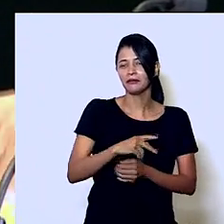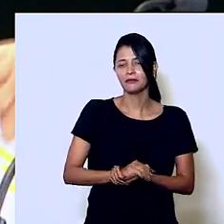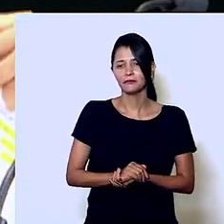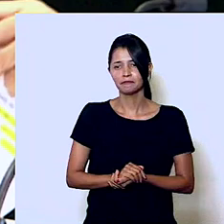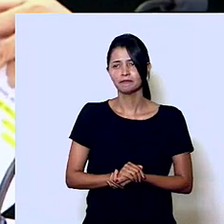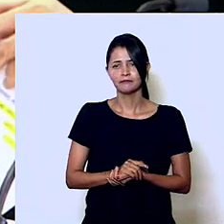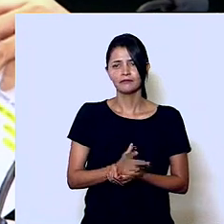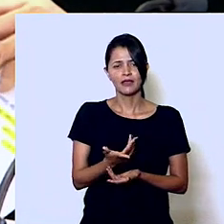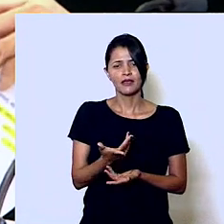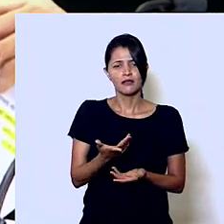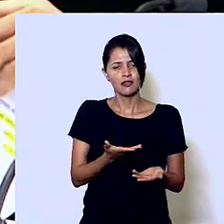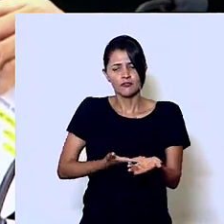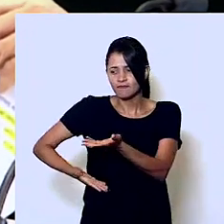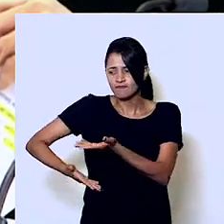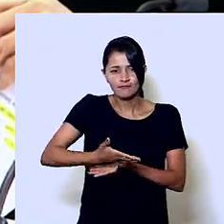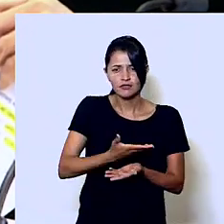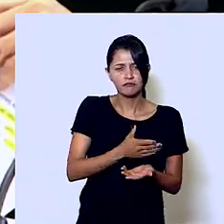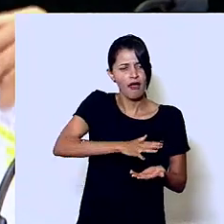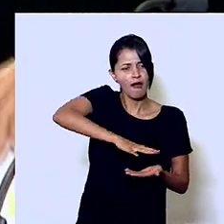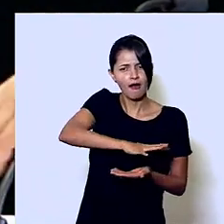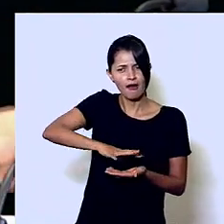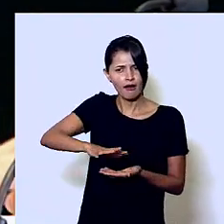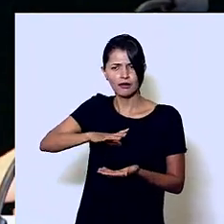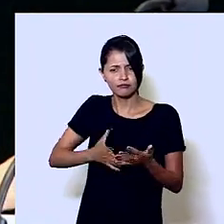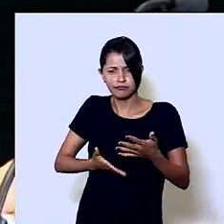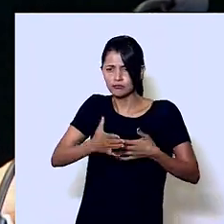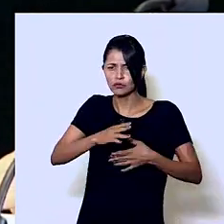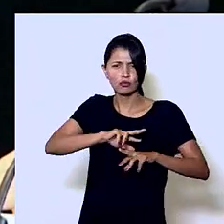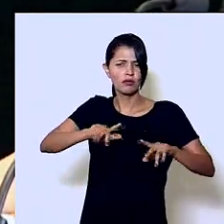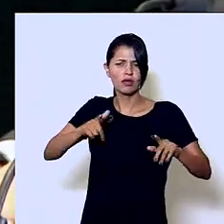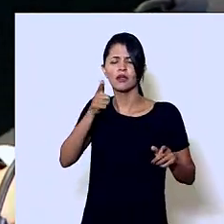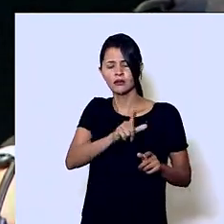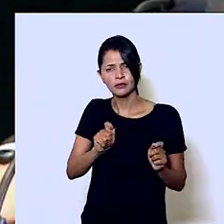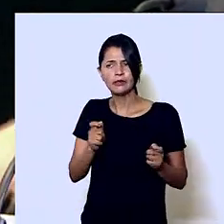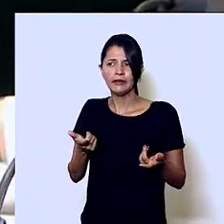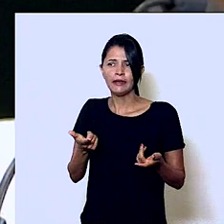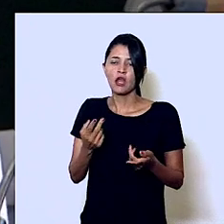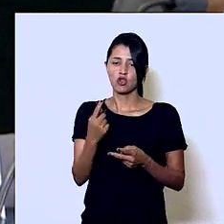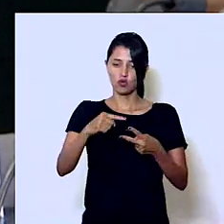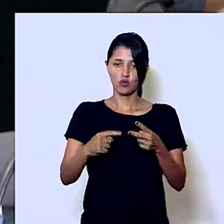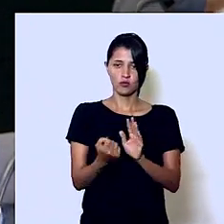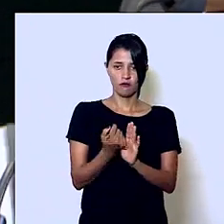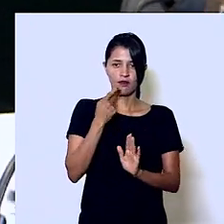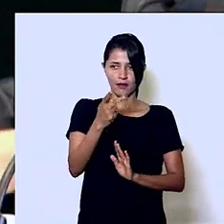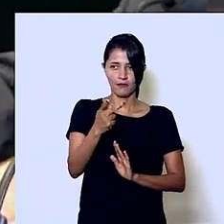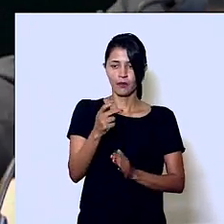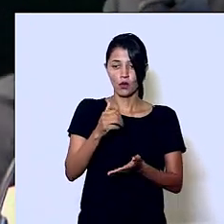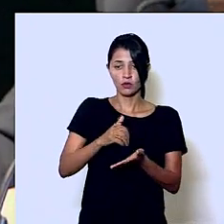uma boa atuação diplomática. Alguns episódios foram aqui lembrados, mas vou destacar dois. O secretário-geral, com uma